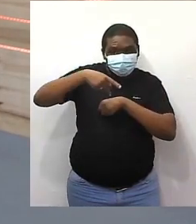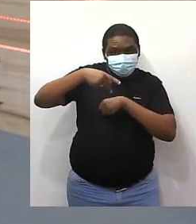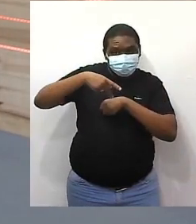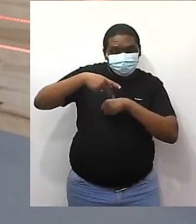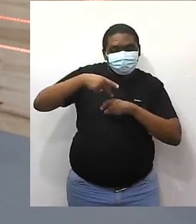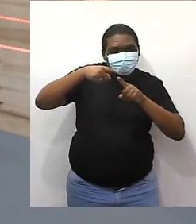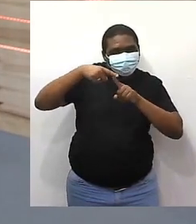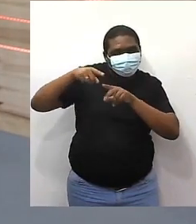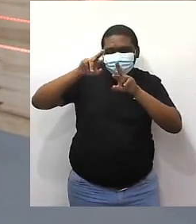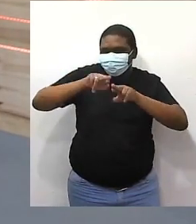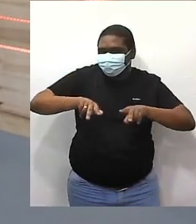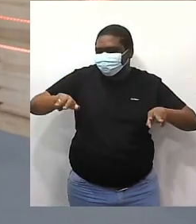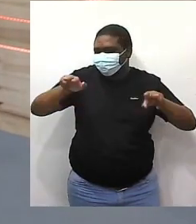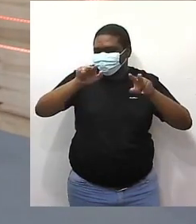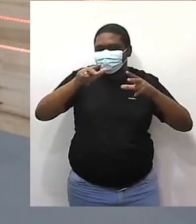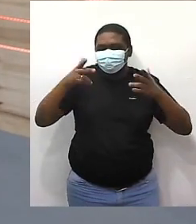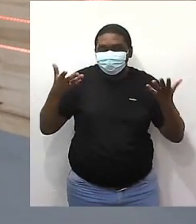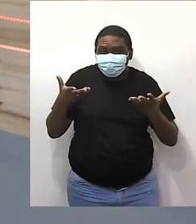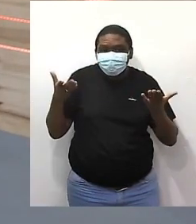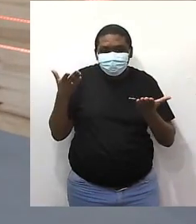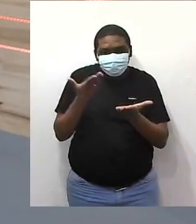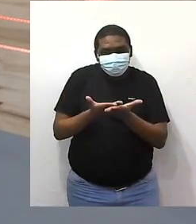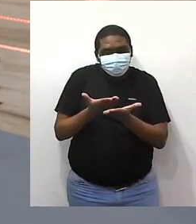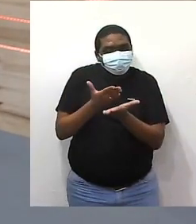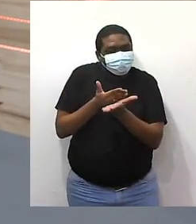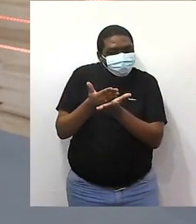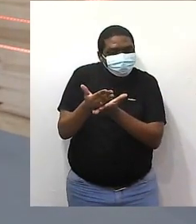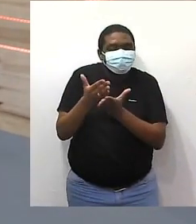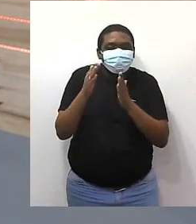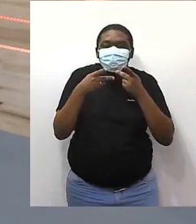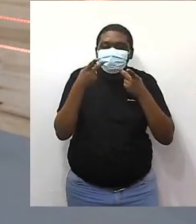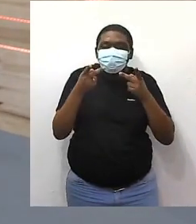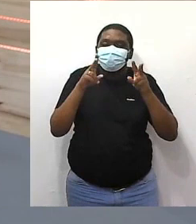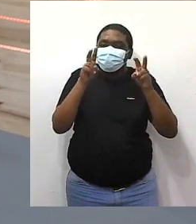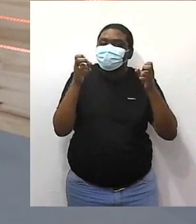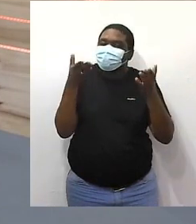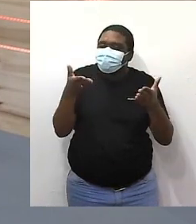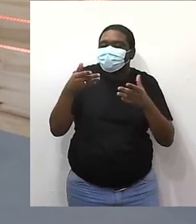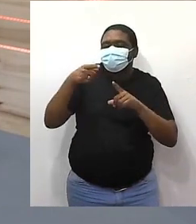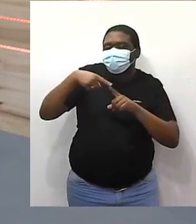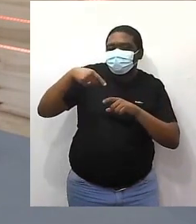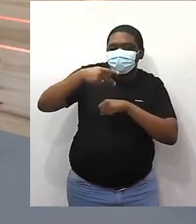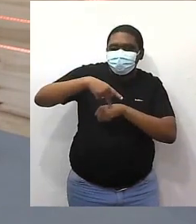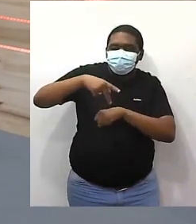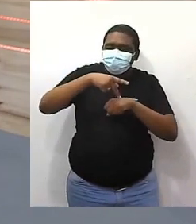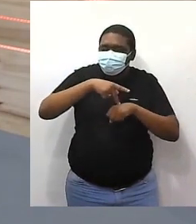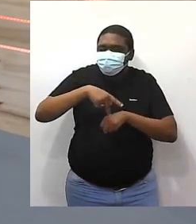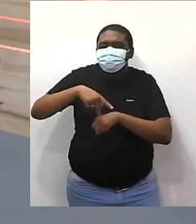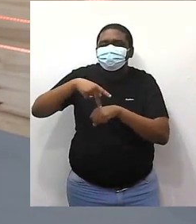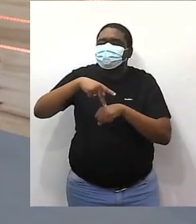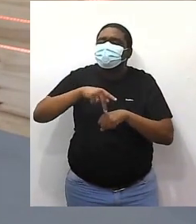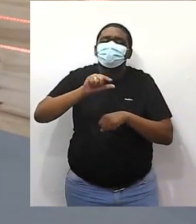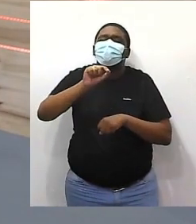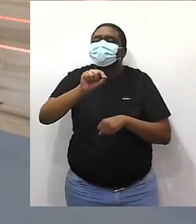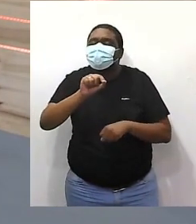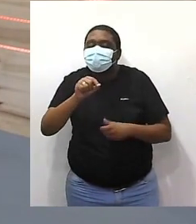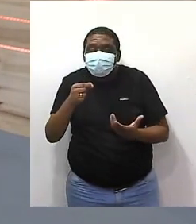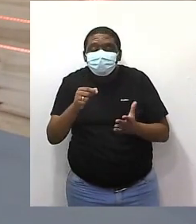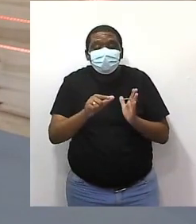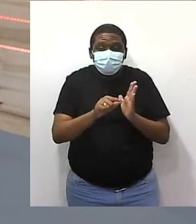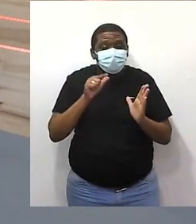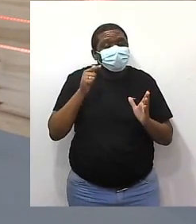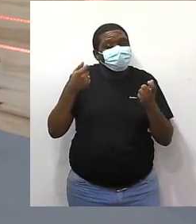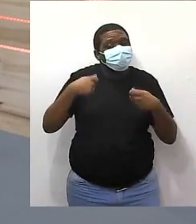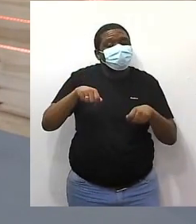minerais. Bora começar nossa aula? Mas para falar sobre rochas e minerais, bora começar a falar ali,